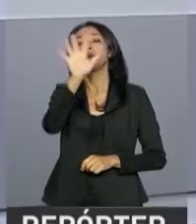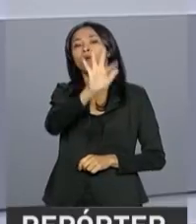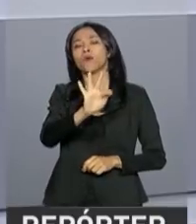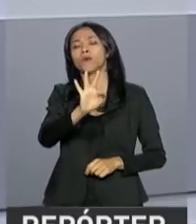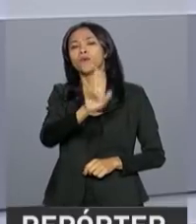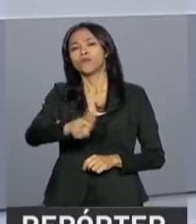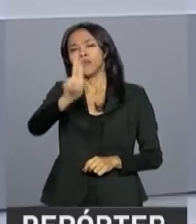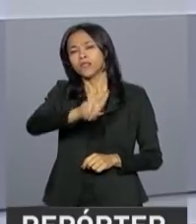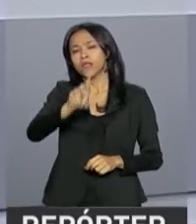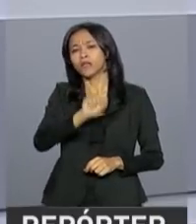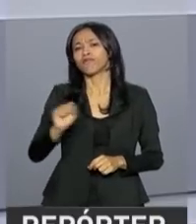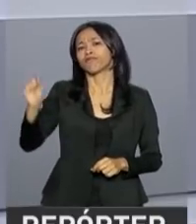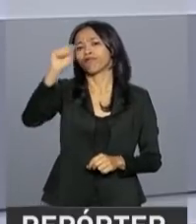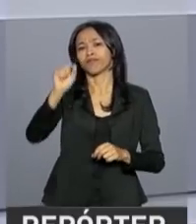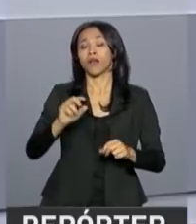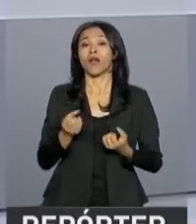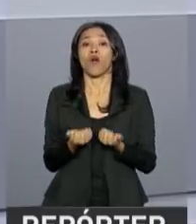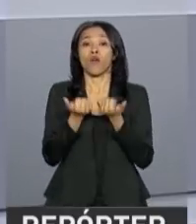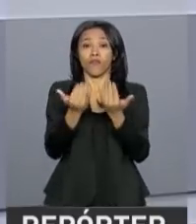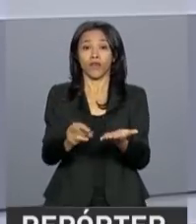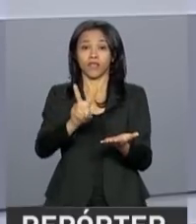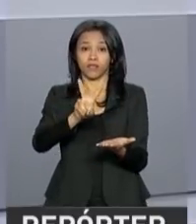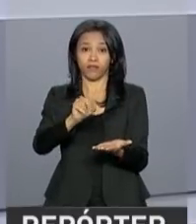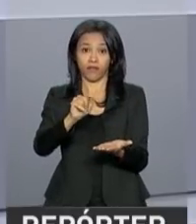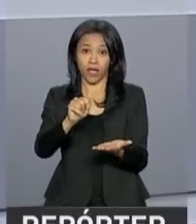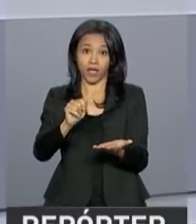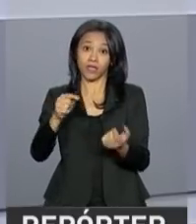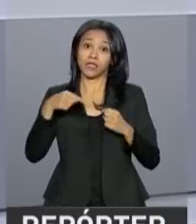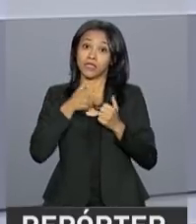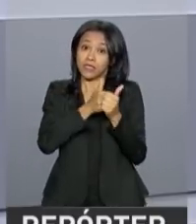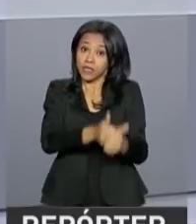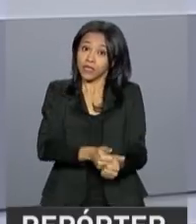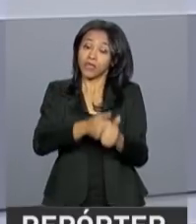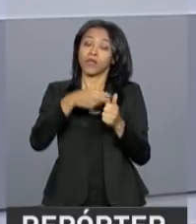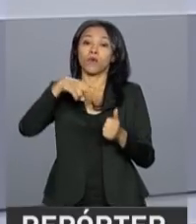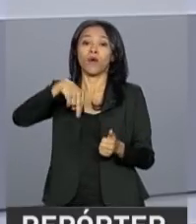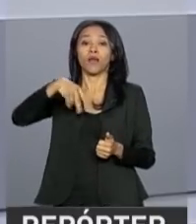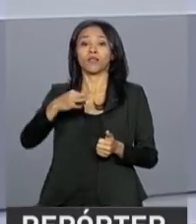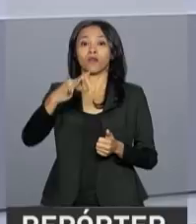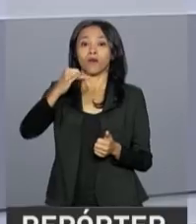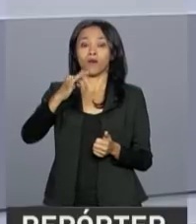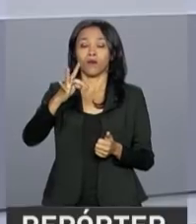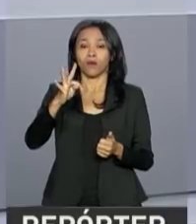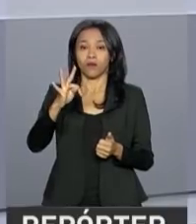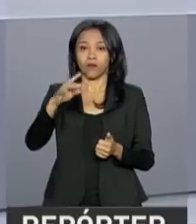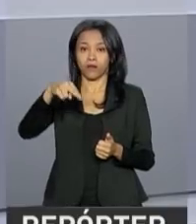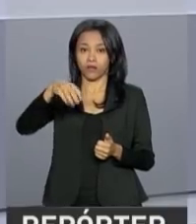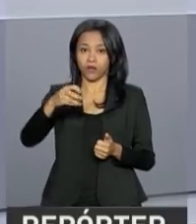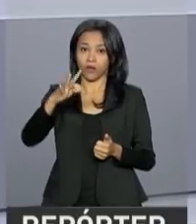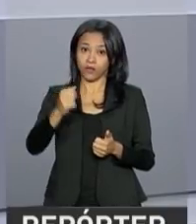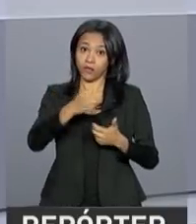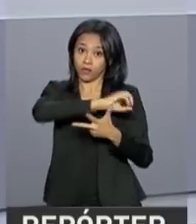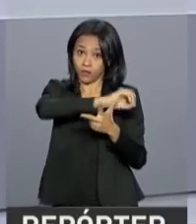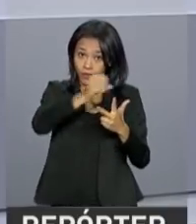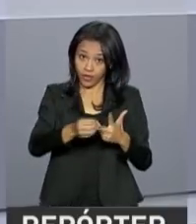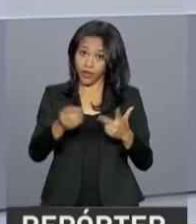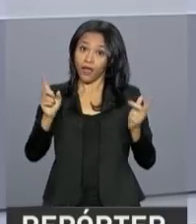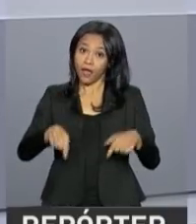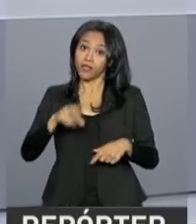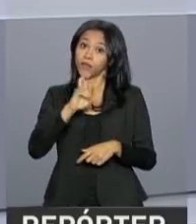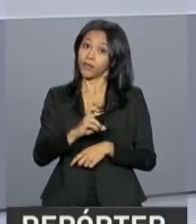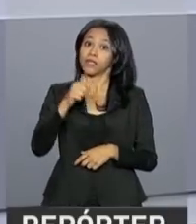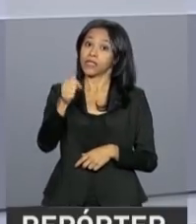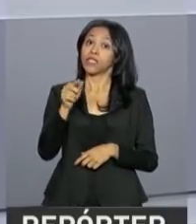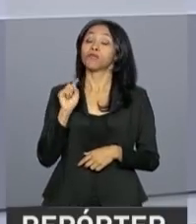oferecem vagas a estudantes com base nas notas do enem nesta edição serão 57 mil vagas o período de